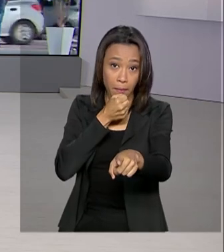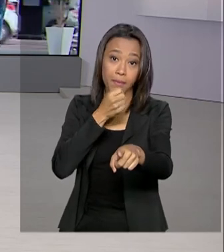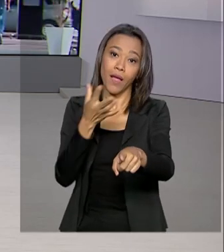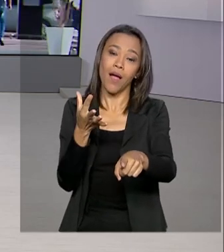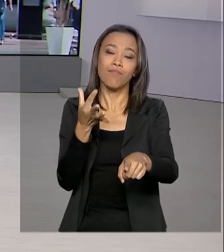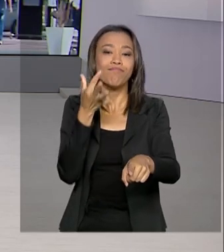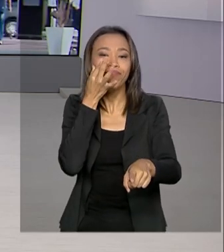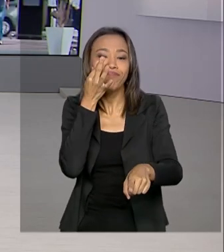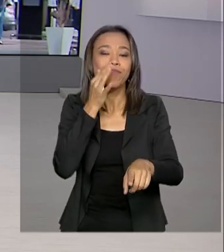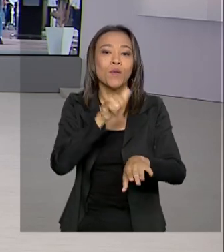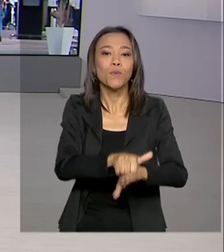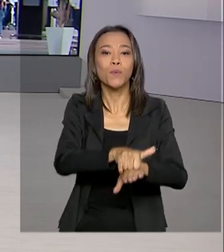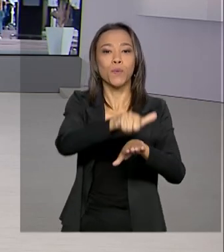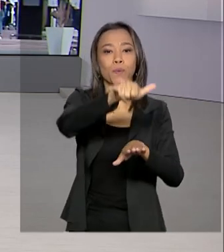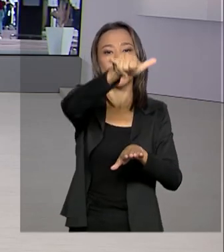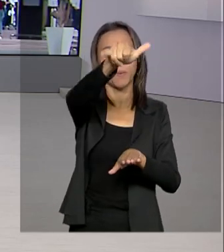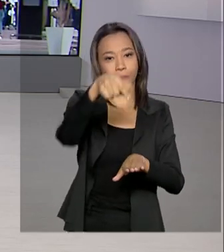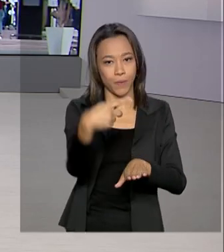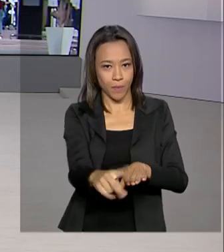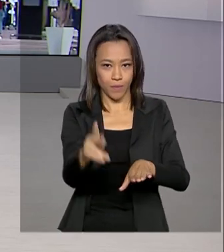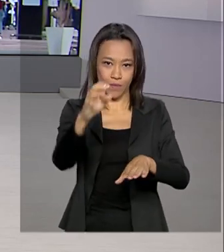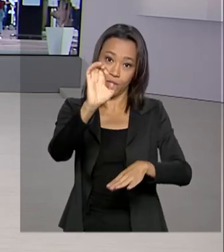os detalhes pra gente. Luana, bom dia.